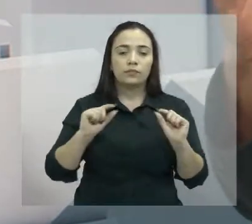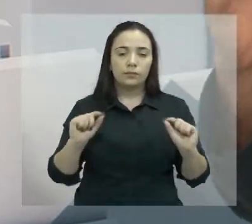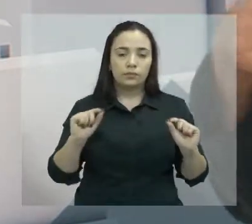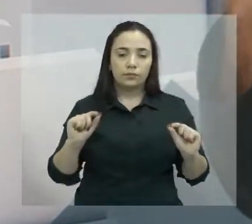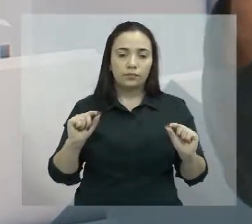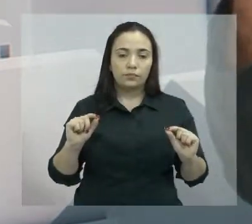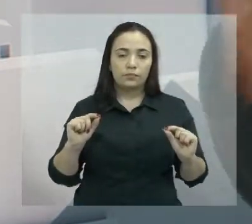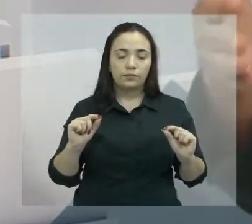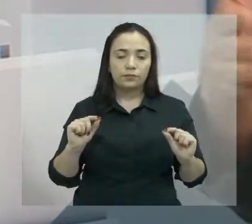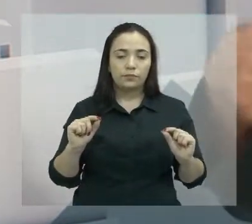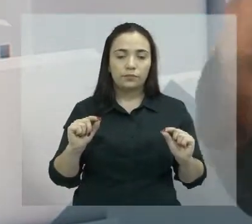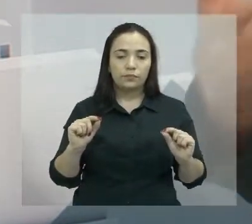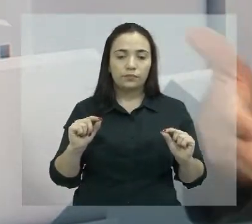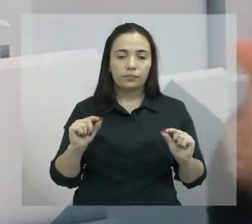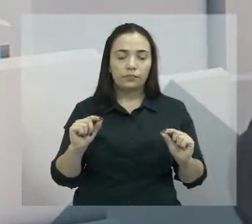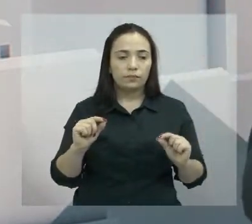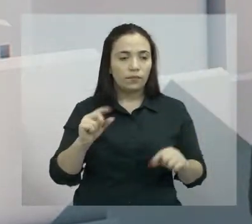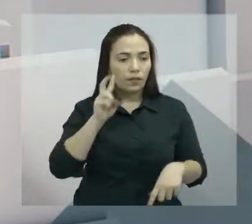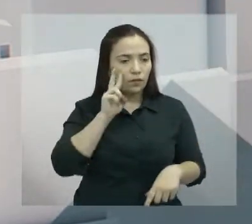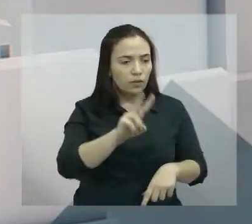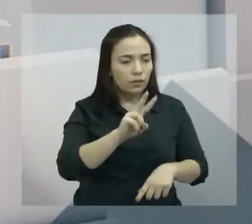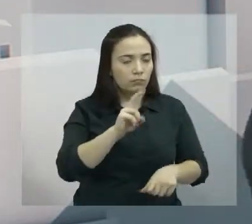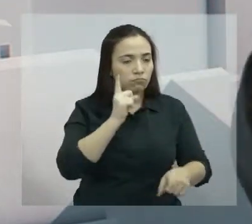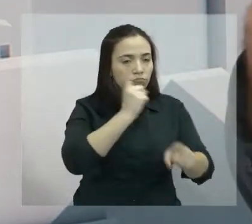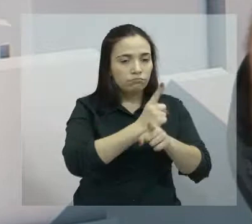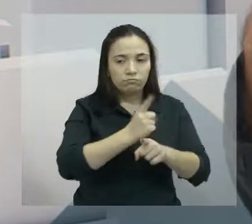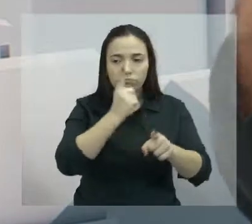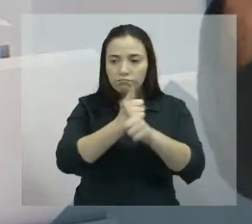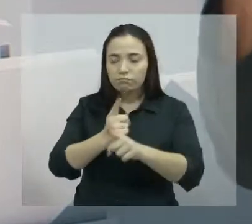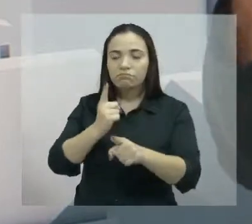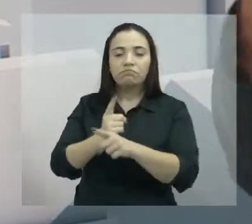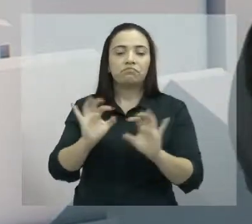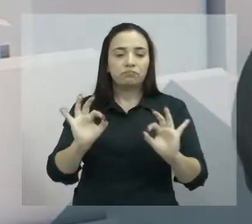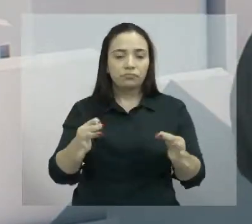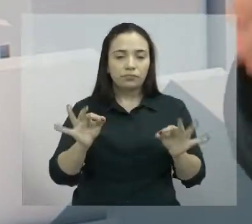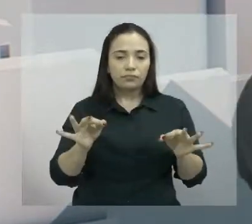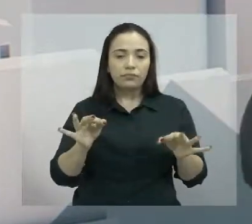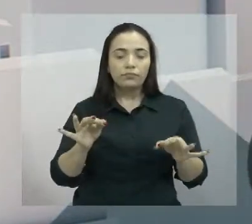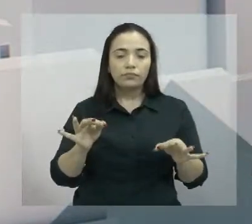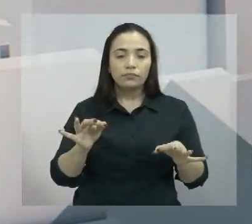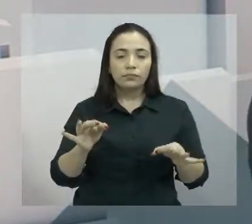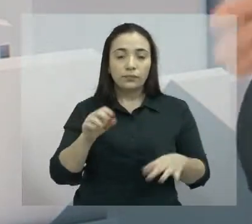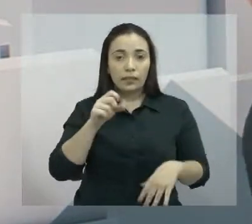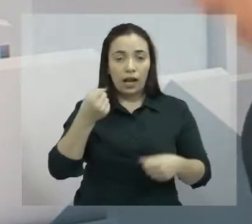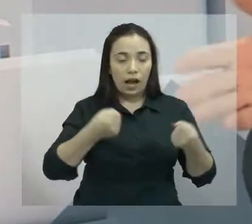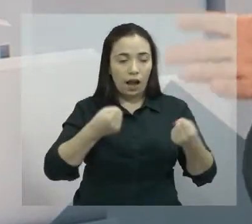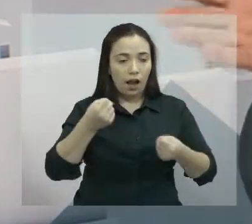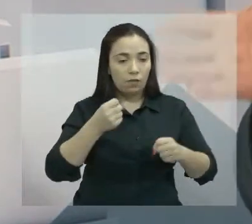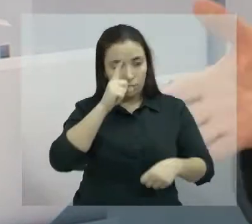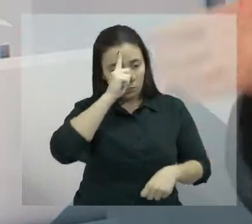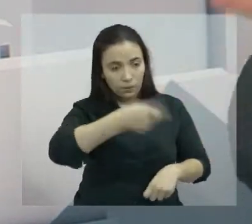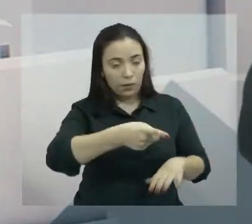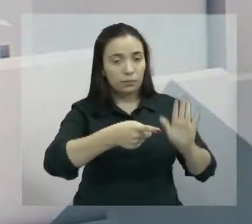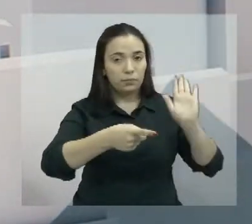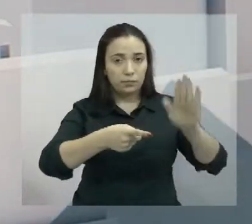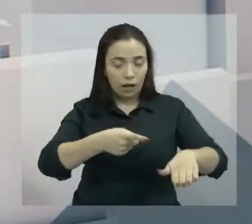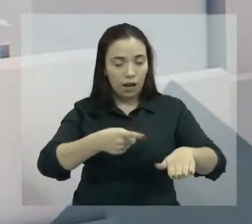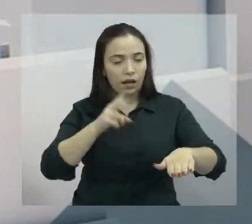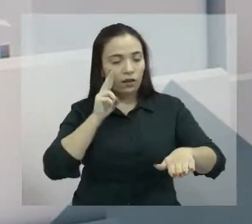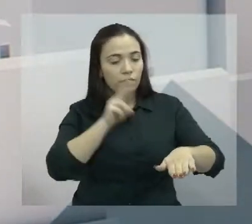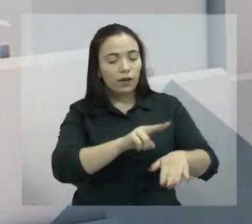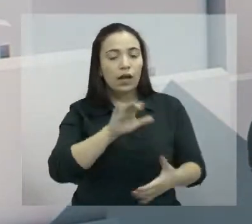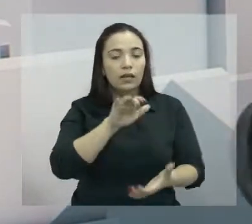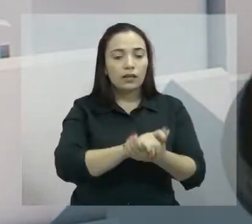isso no cotidiano da abordagem. Né? Quando se aborda um veículo, constata que ou a esposa